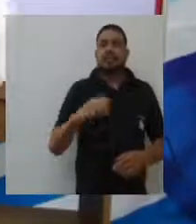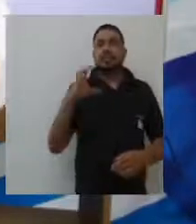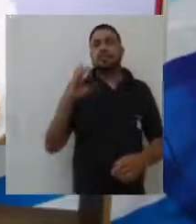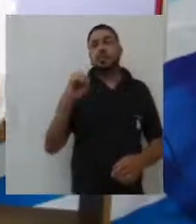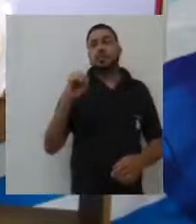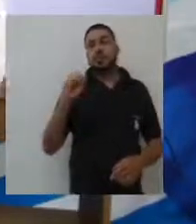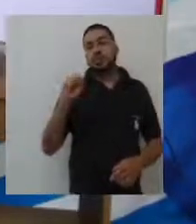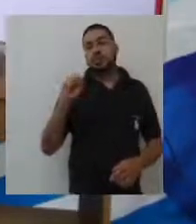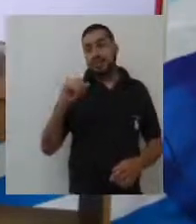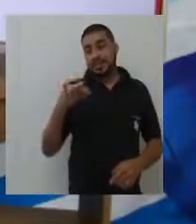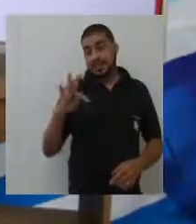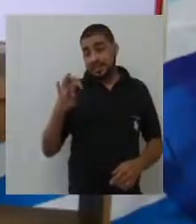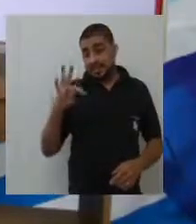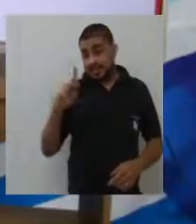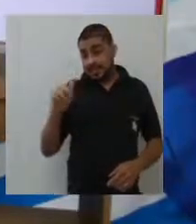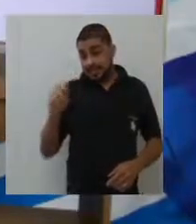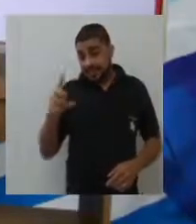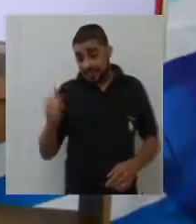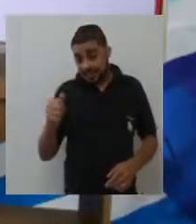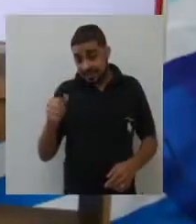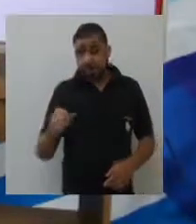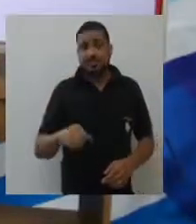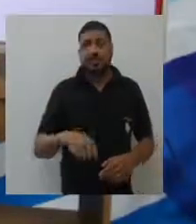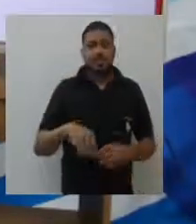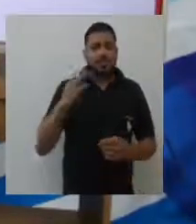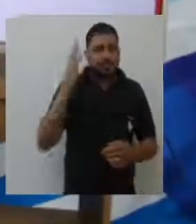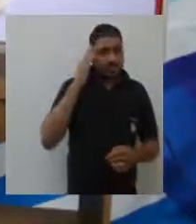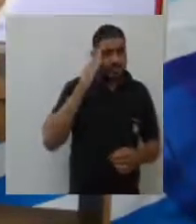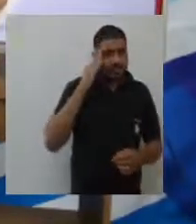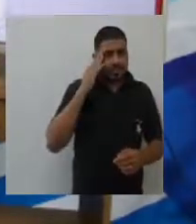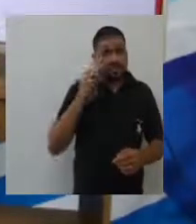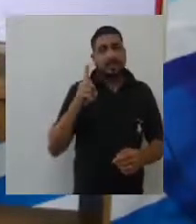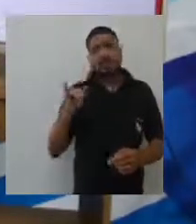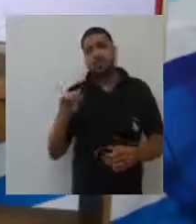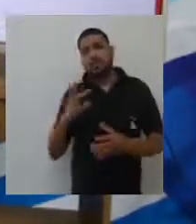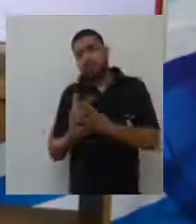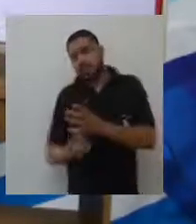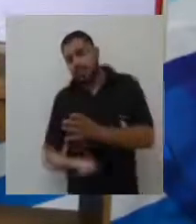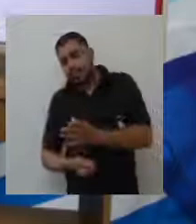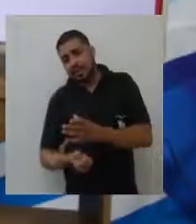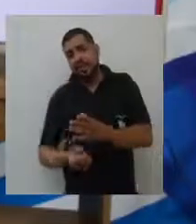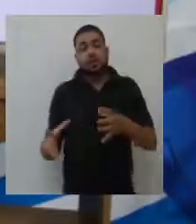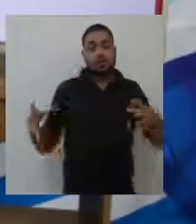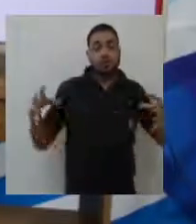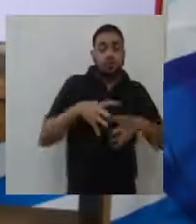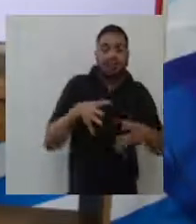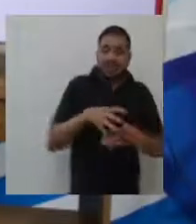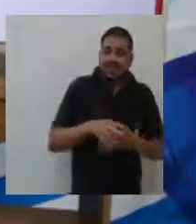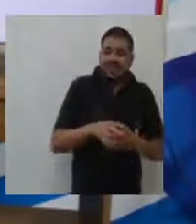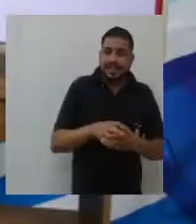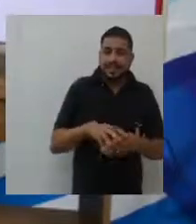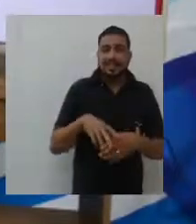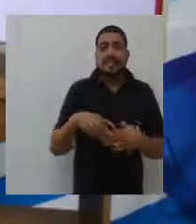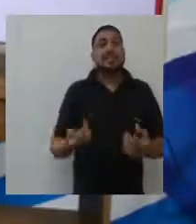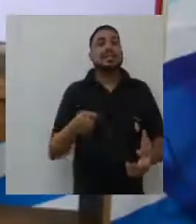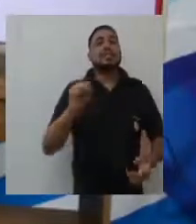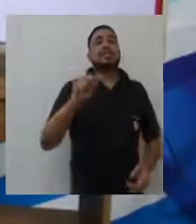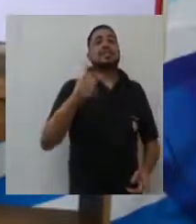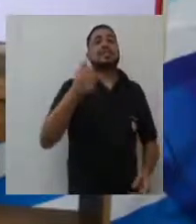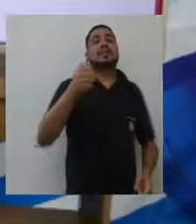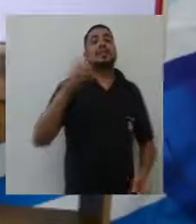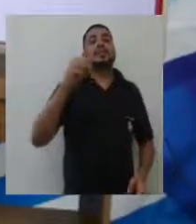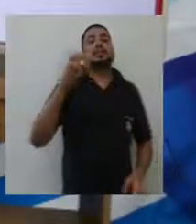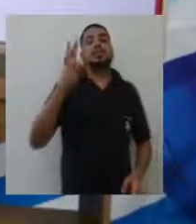solução concentrada, tá? Todo mundo entendeu? Solução diluída, solução concentrada e solução